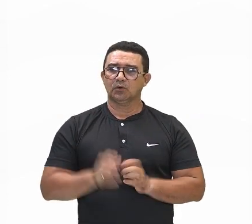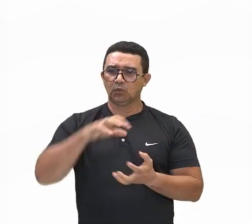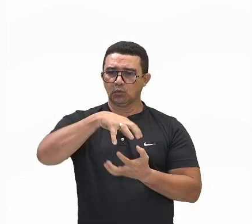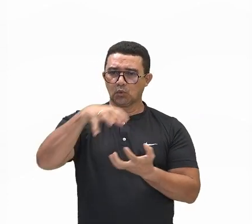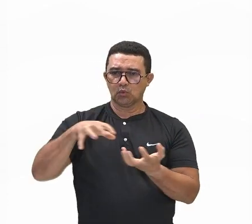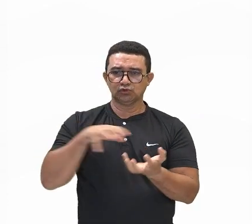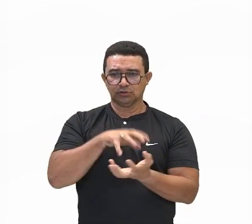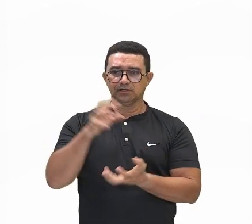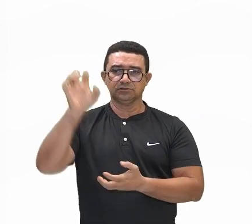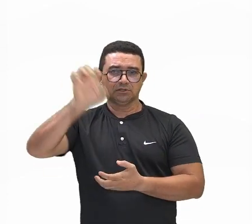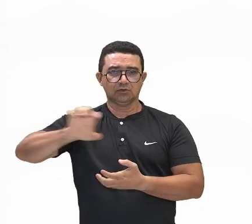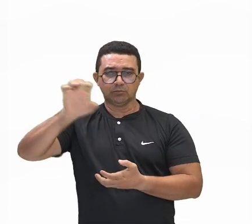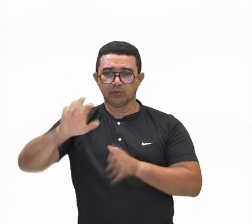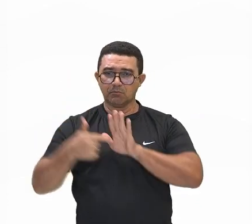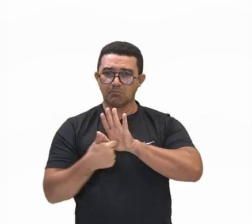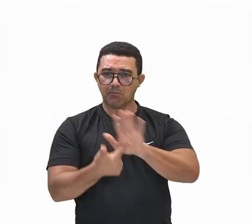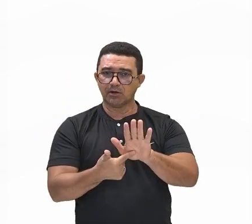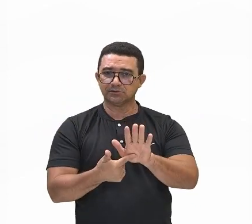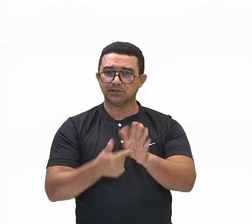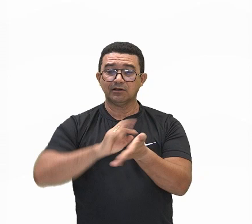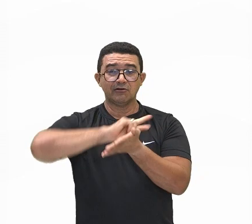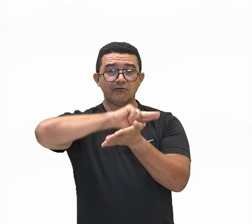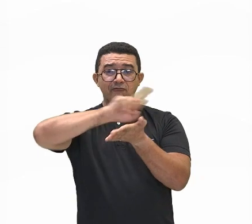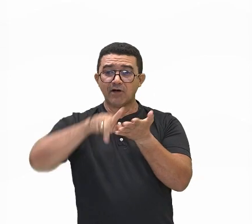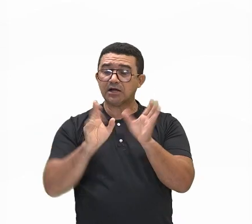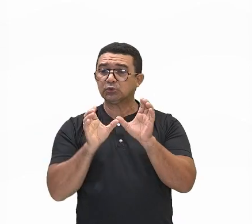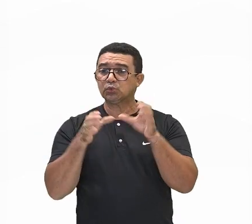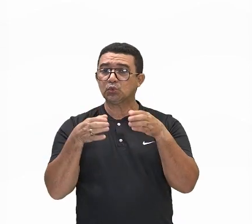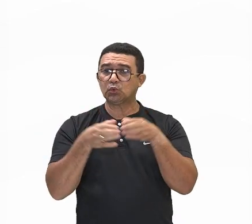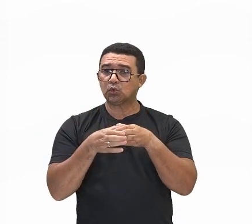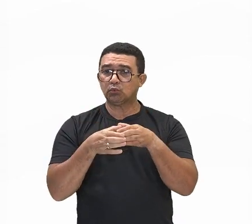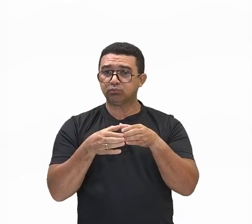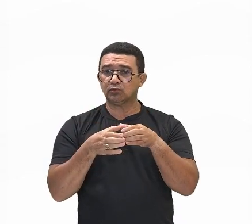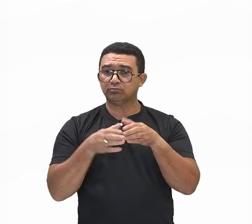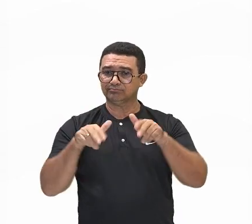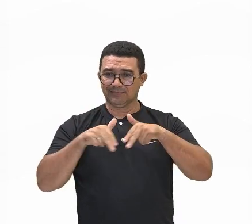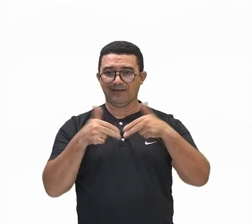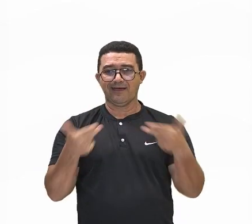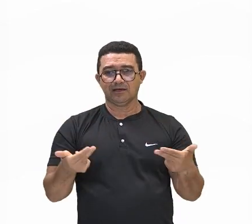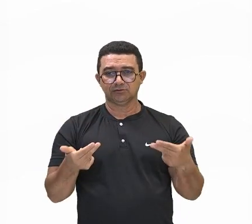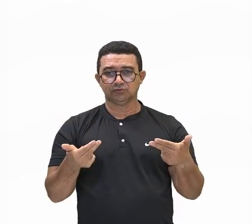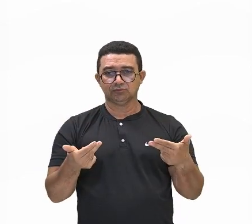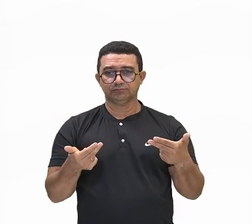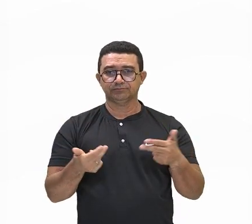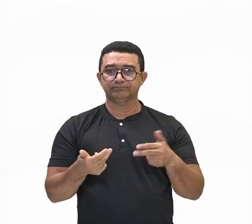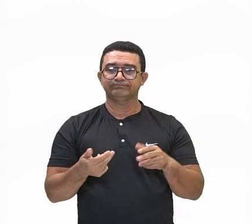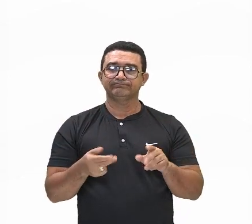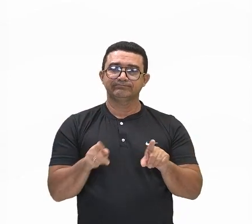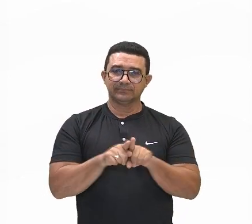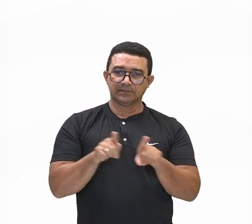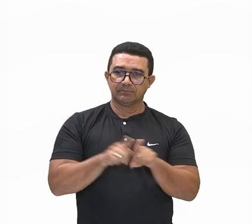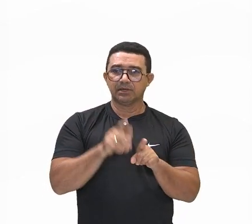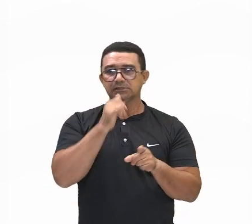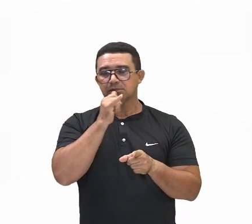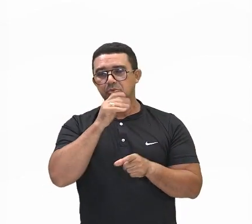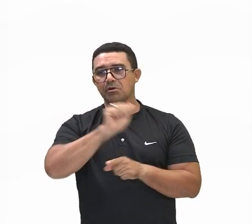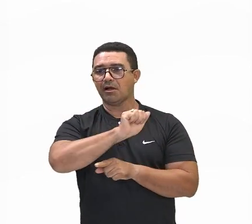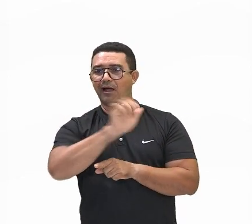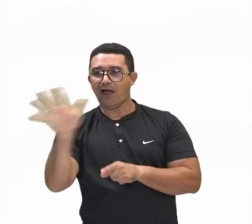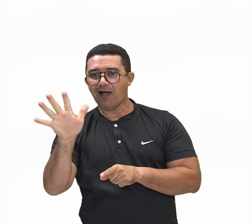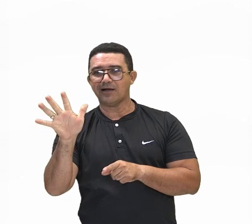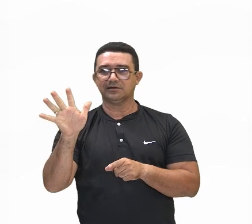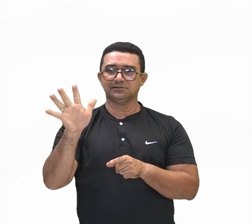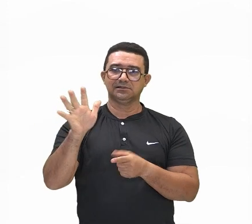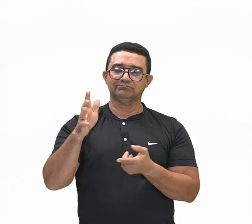ele apresenta aí vários grupos étnicos, tá? Também, assim como o asiático, assim como